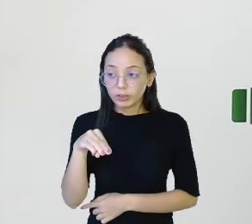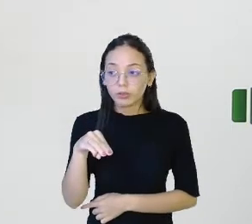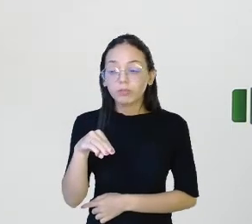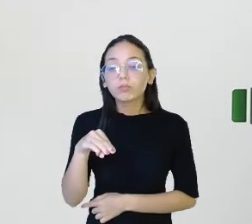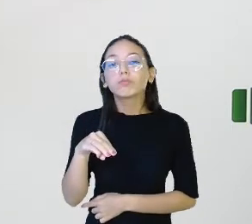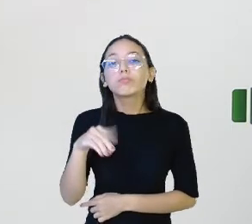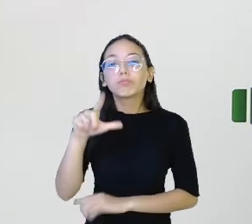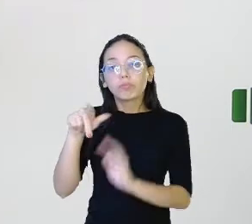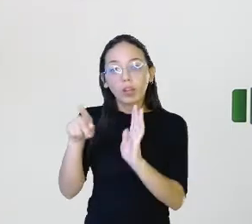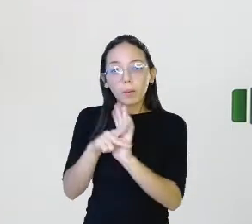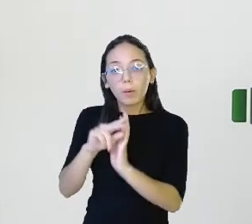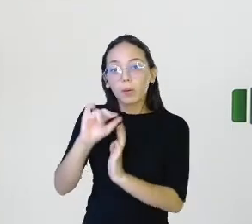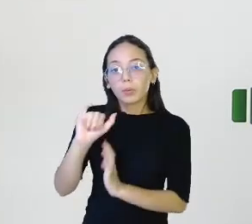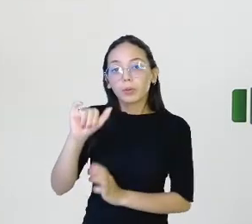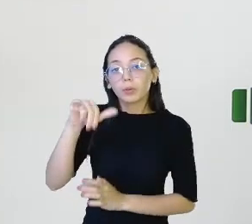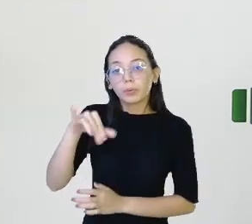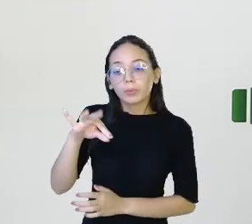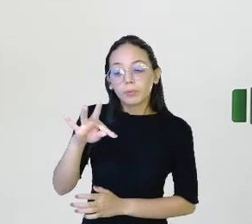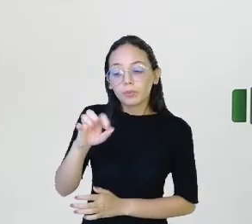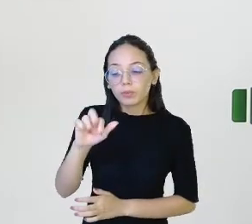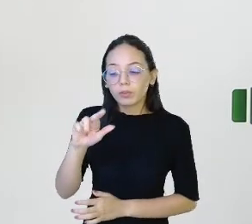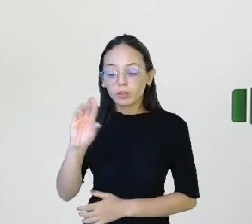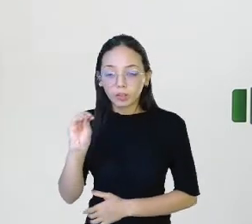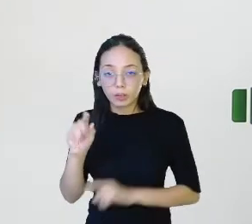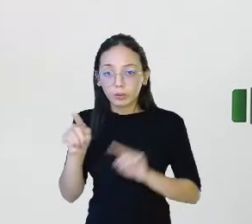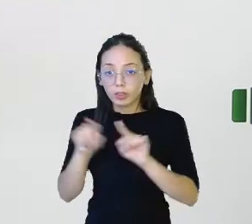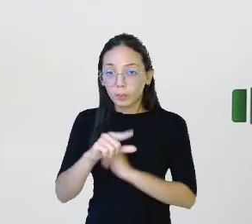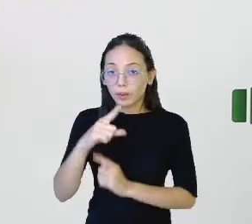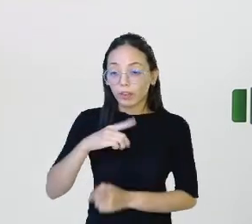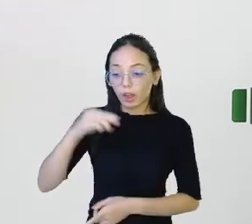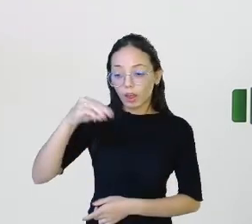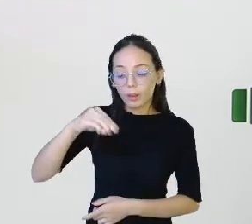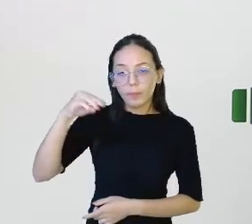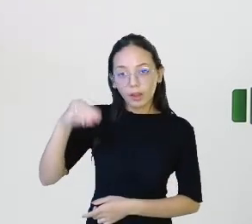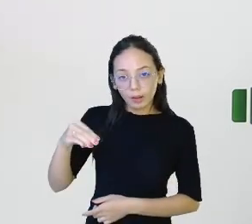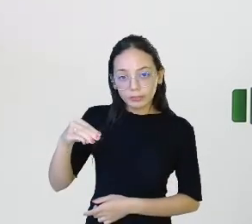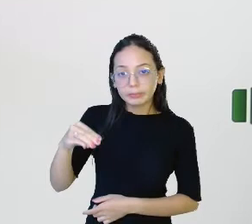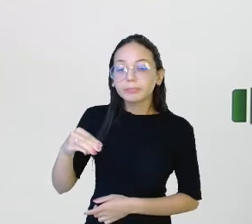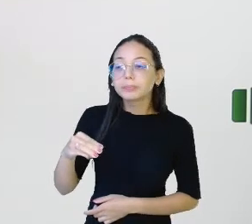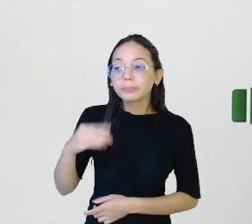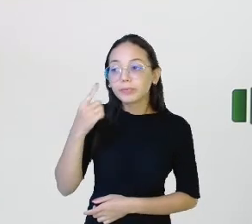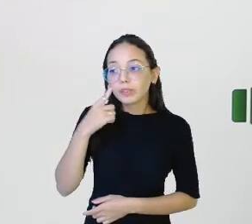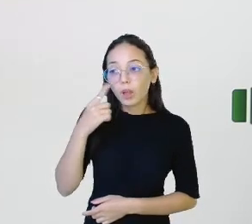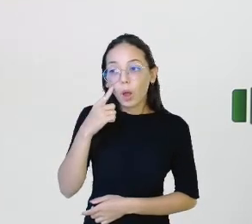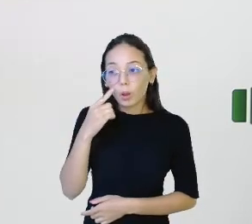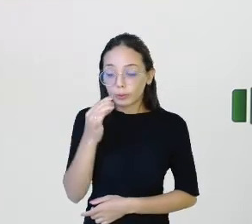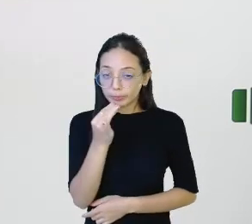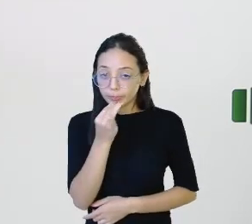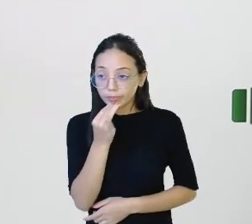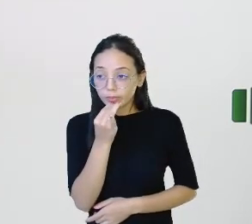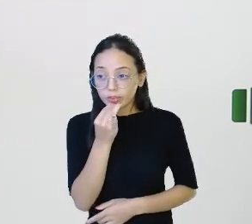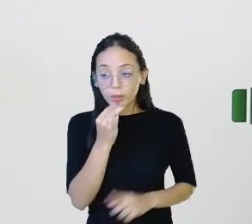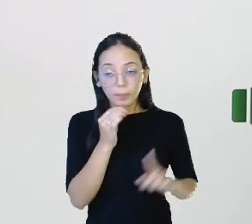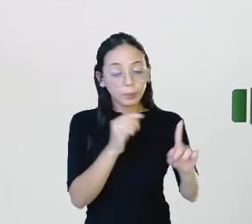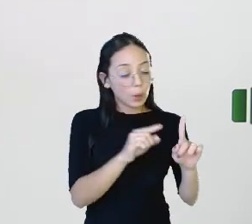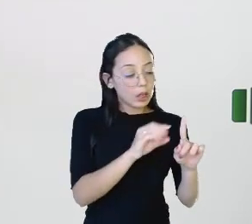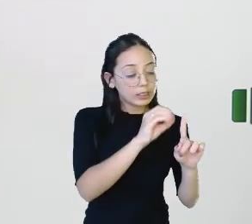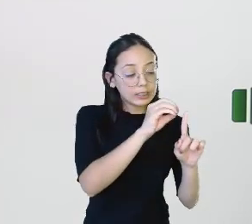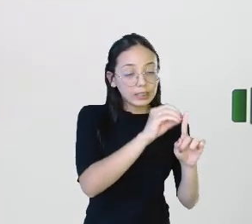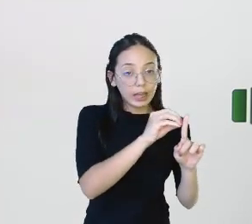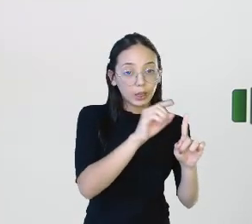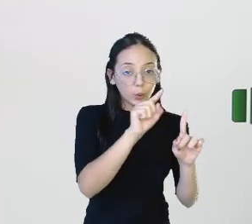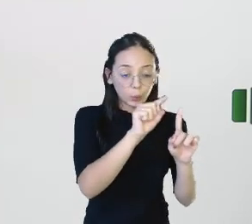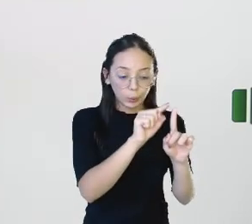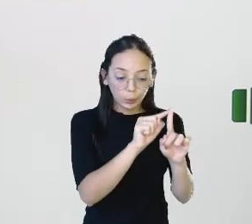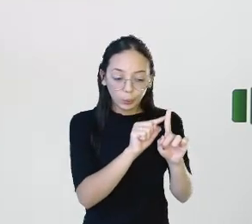minha parte inteira, e tenho o meu milímetro. Nesse caso daqui, desse traço maior,